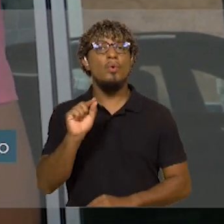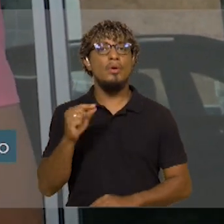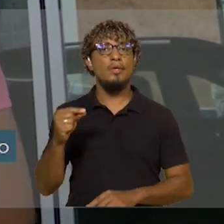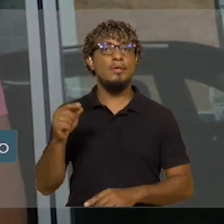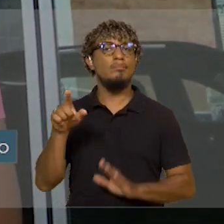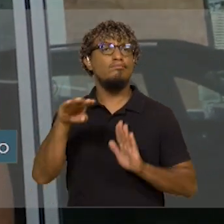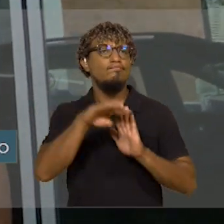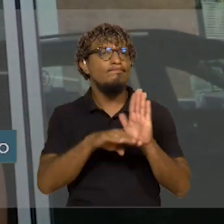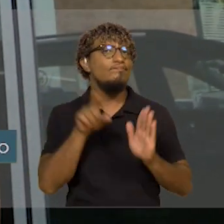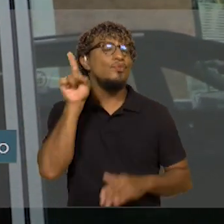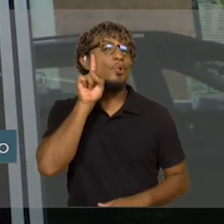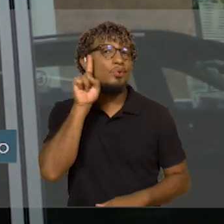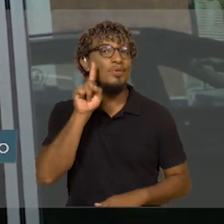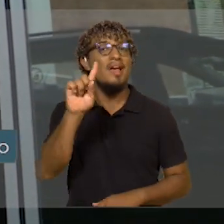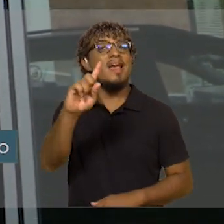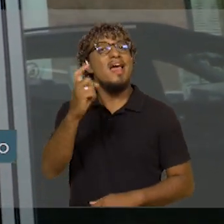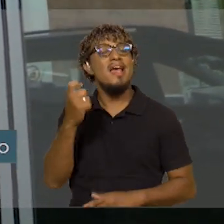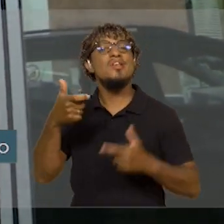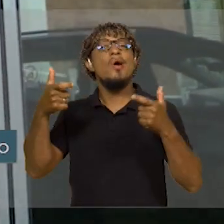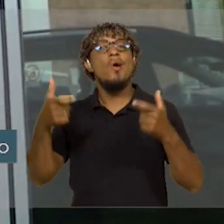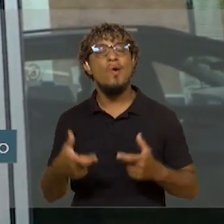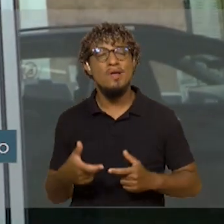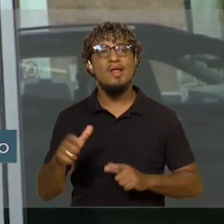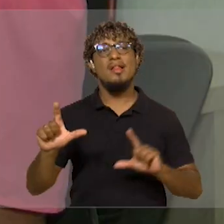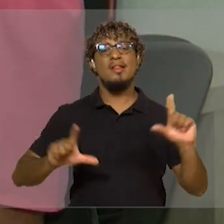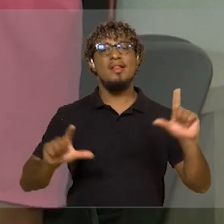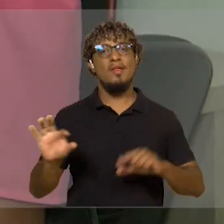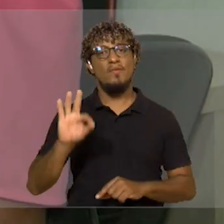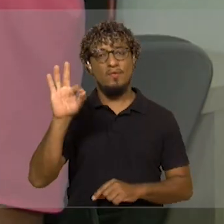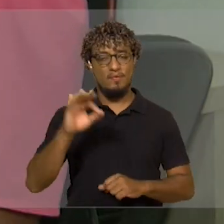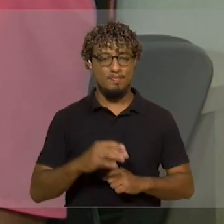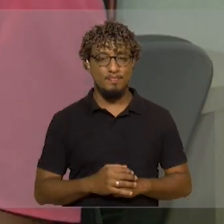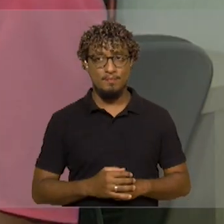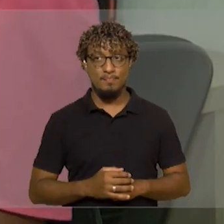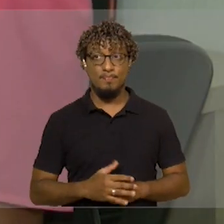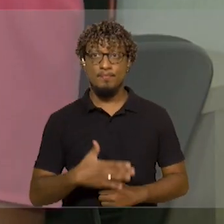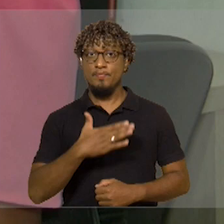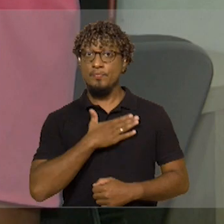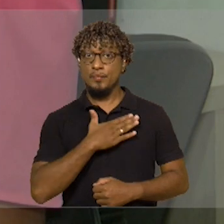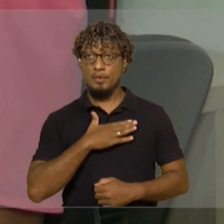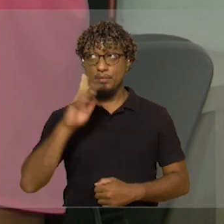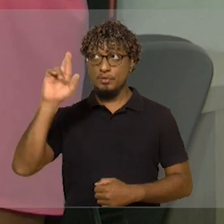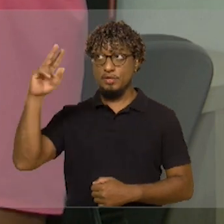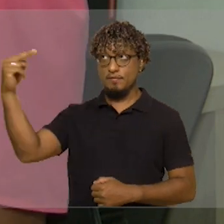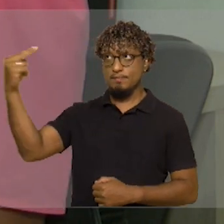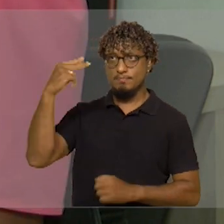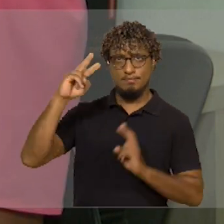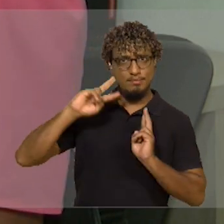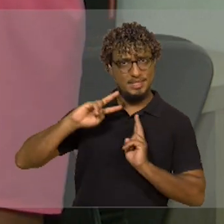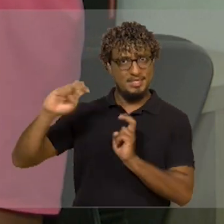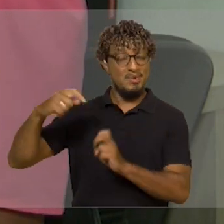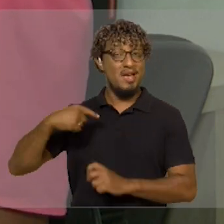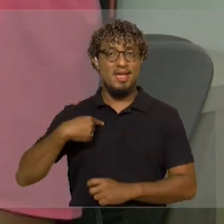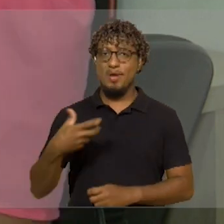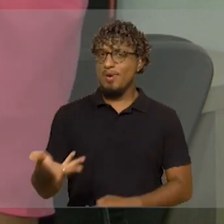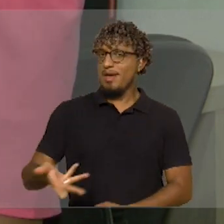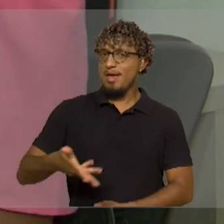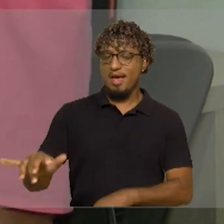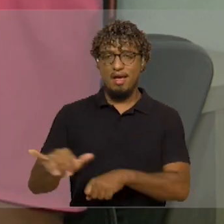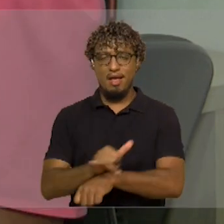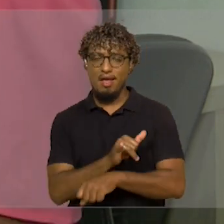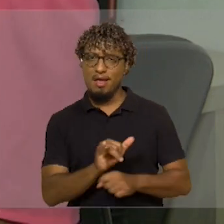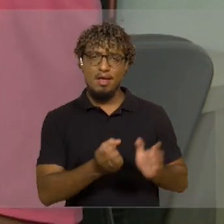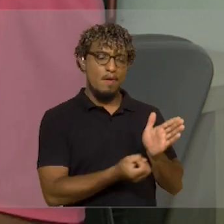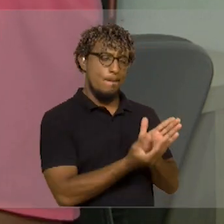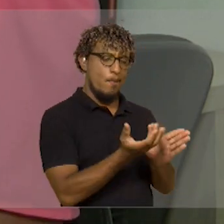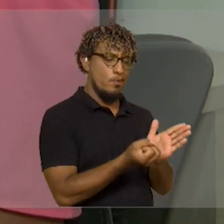repórter quando ainda estagiava aqui na TV UFMA. Como o meu chefe percebeu que eu era um pouco mais desenrolada para fazer tanto